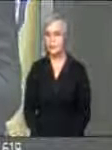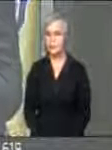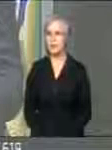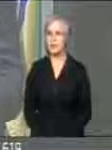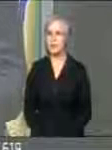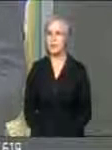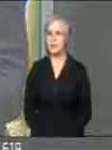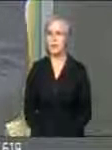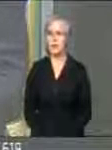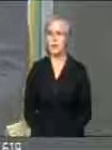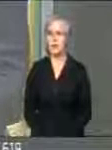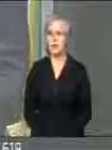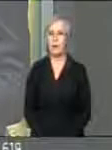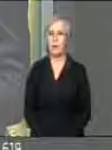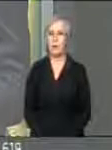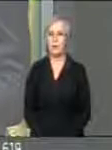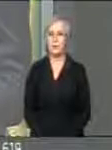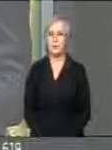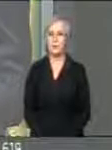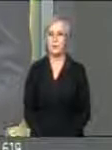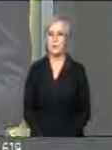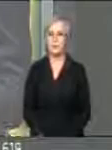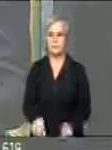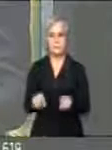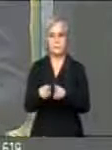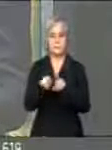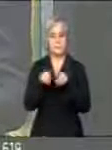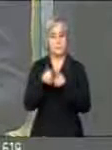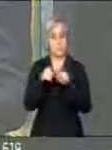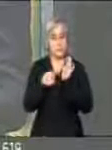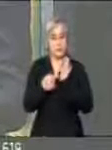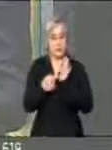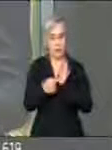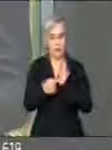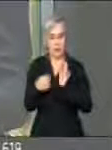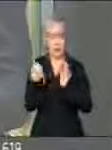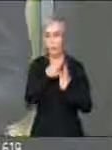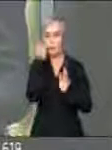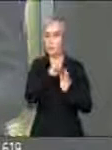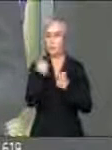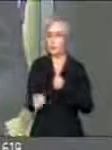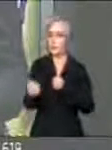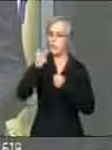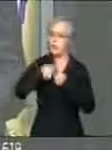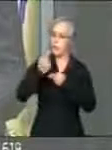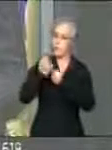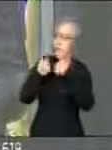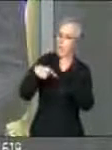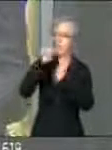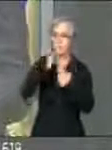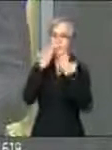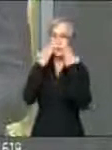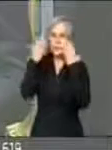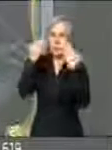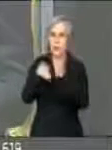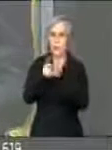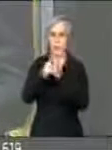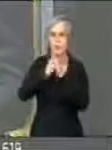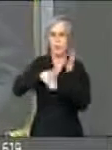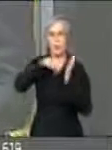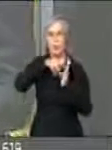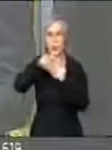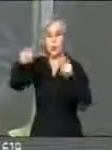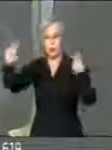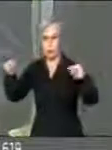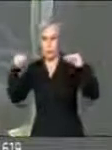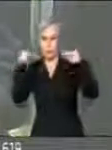econômico. Está em jogo a recuperação de nossa imagem perante o mundo. Está